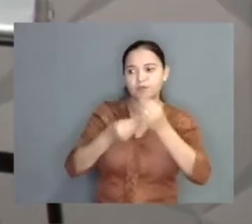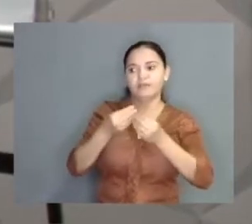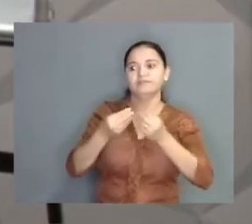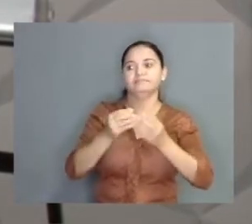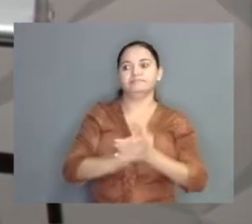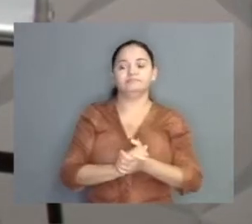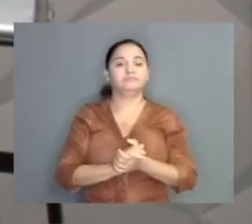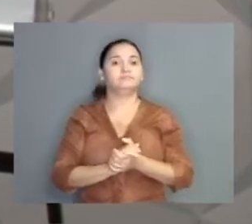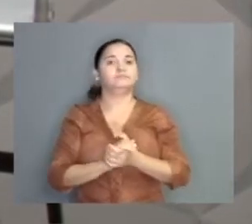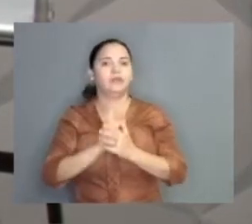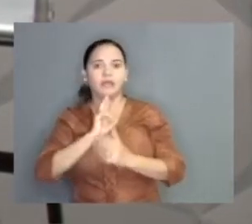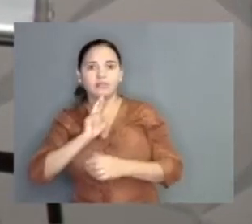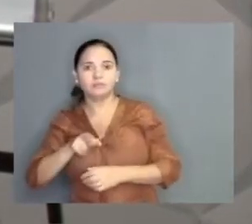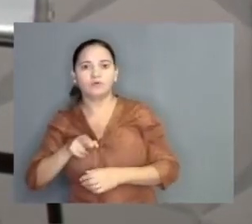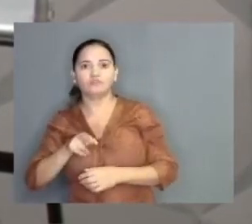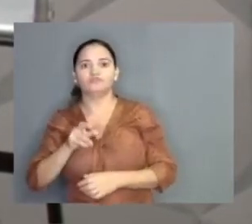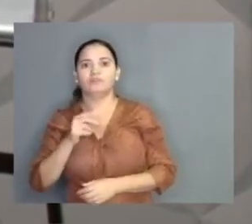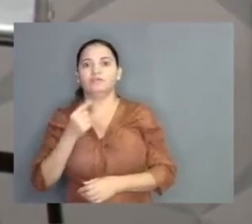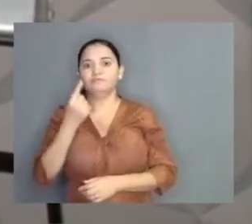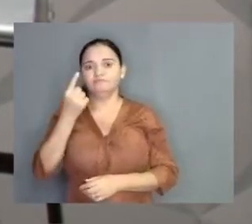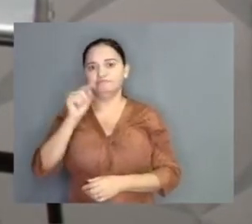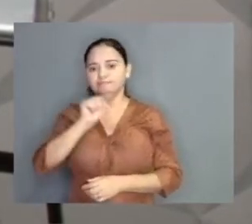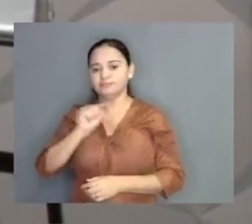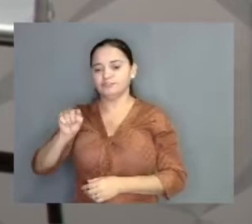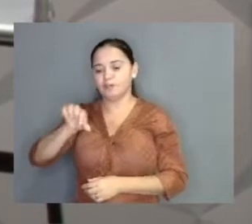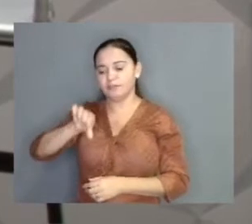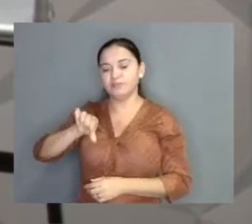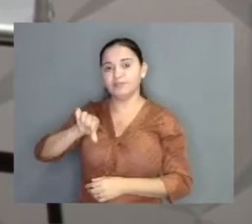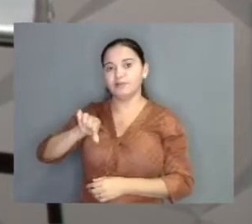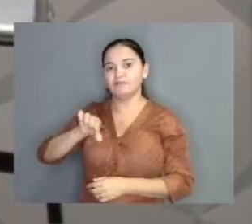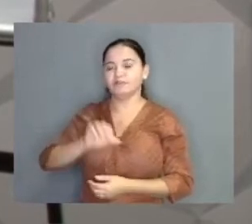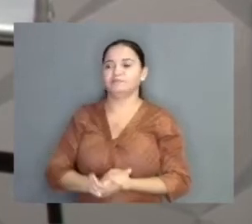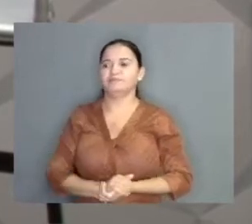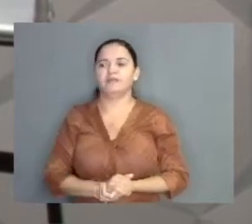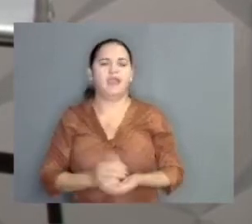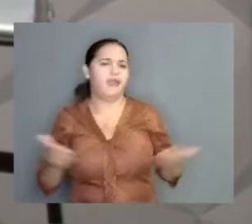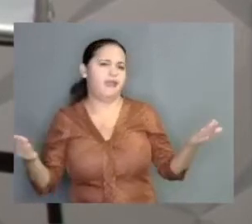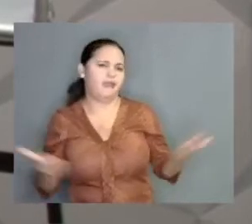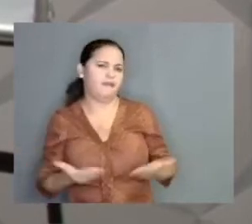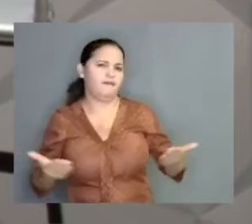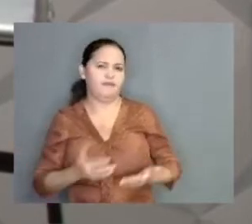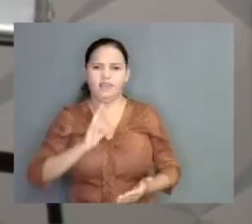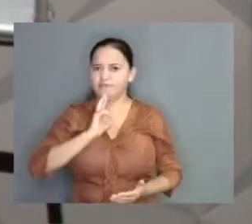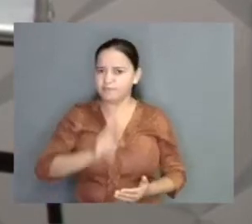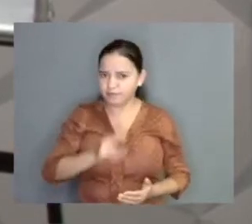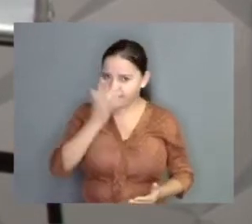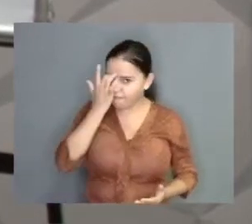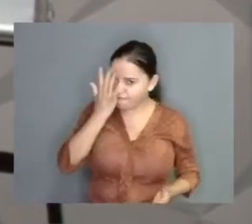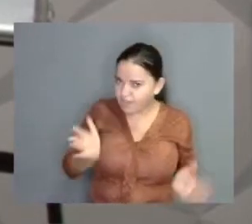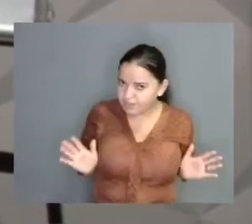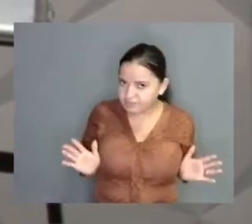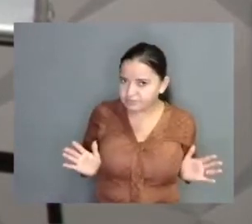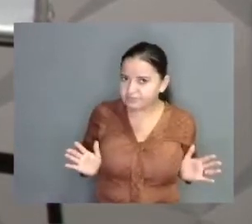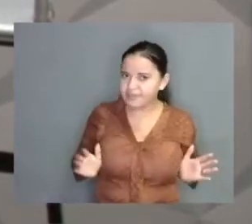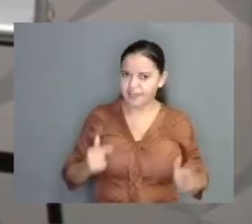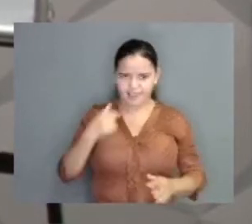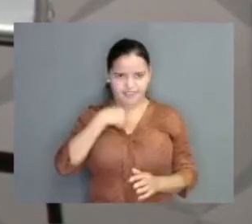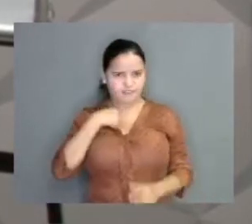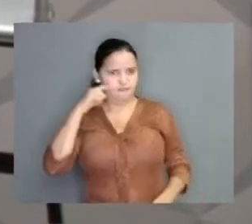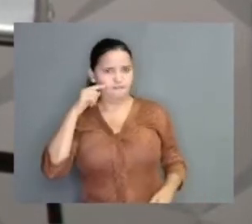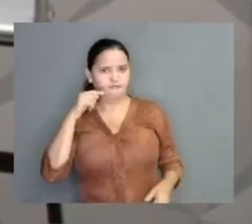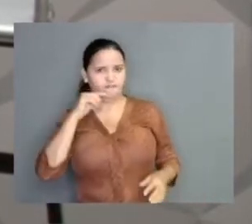ó, professor, o senhor respondeu fácil e vai deixar para a gente o difícil. Não, vou responder o mais difícil com vocês